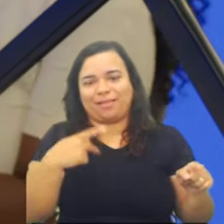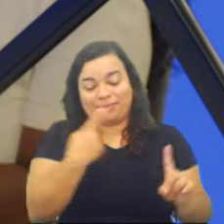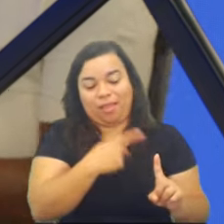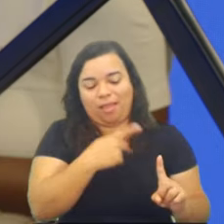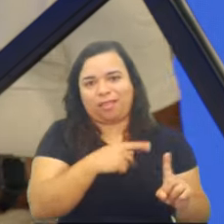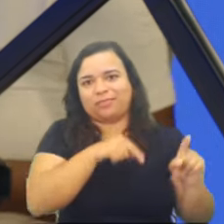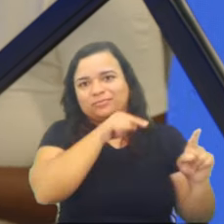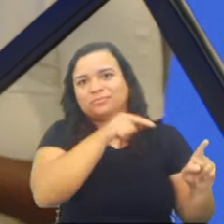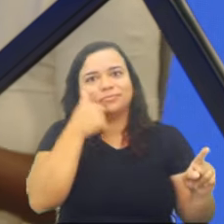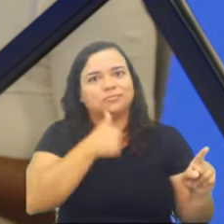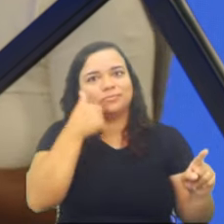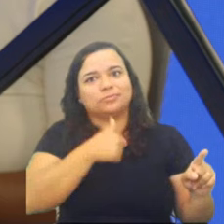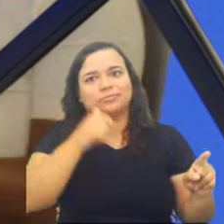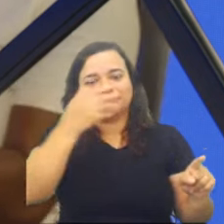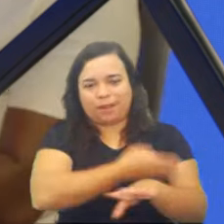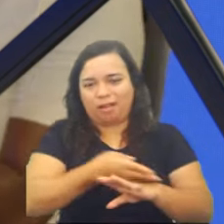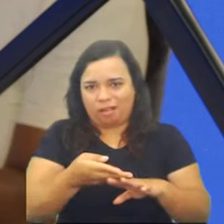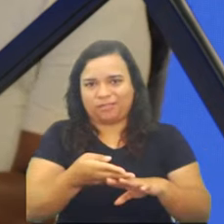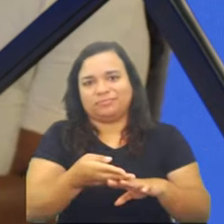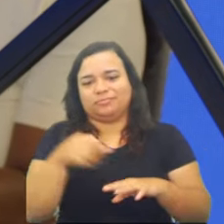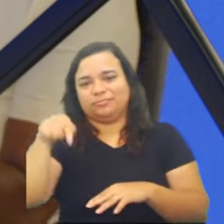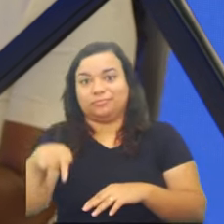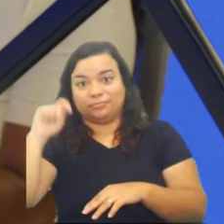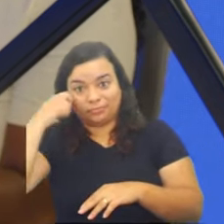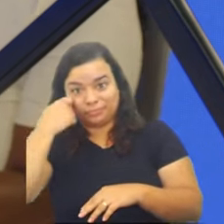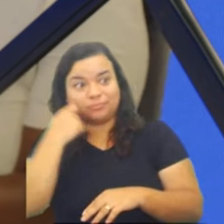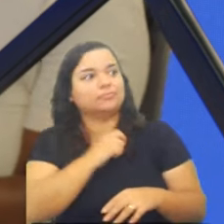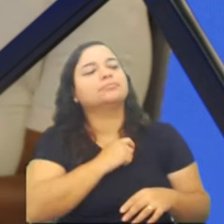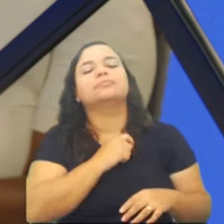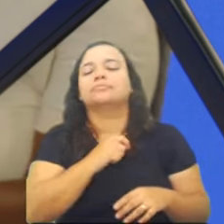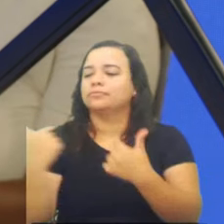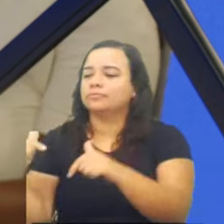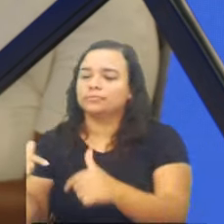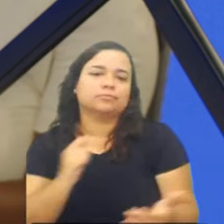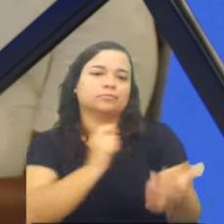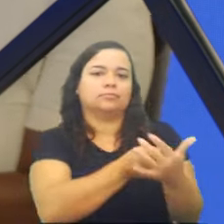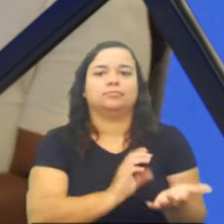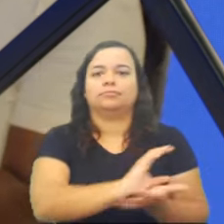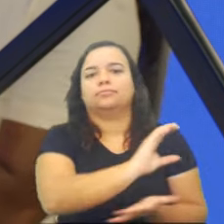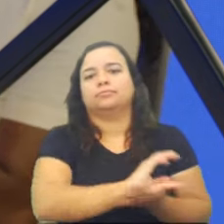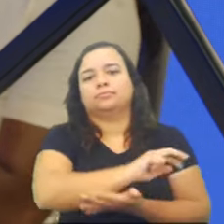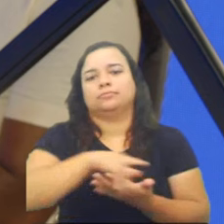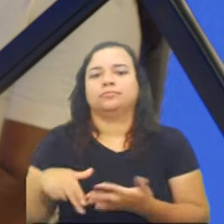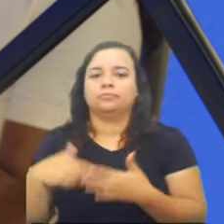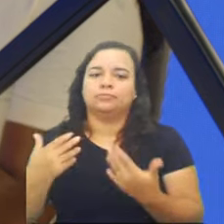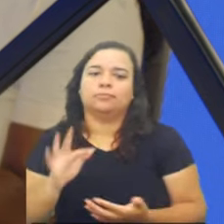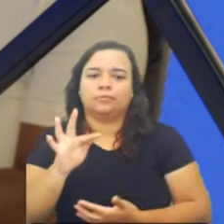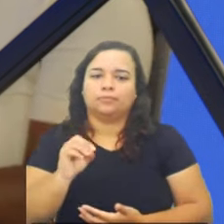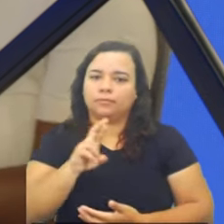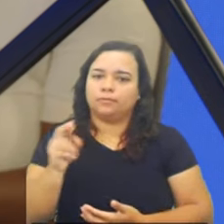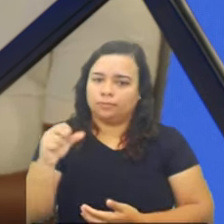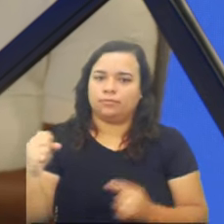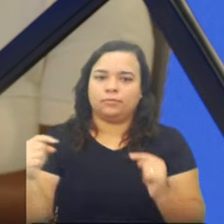o empreendedorismo foi a forma de sustento de mulheres negras forras a partir do momento que elas eram forras